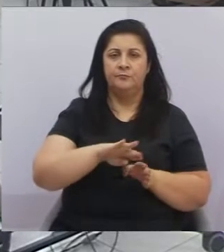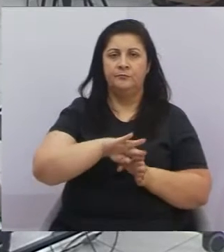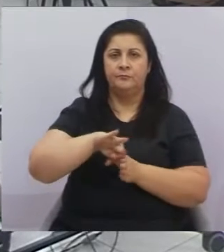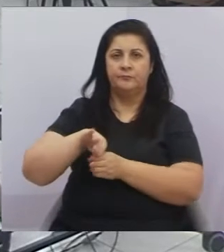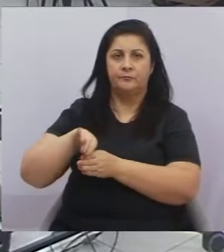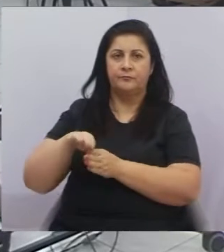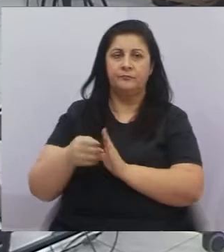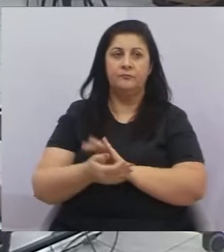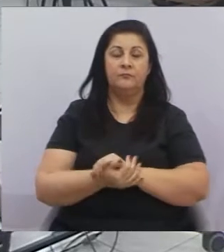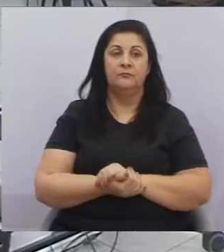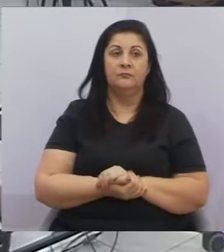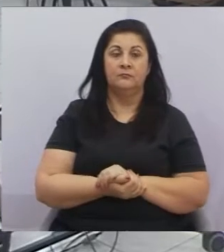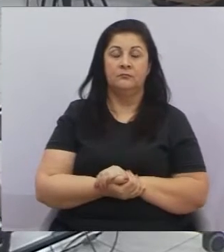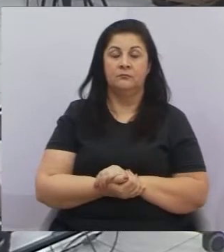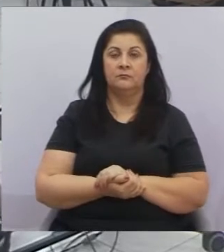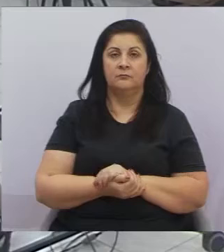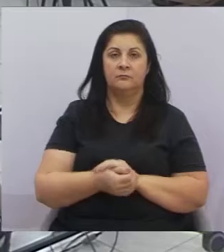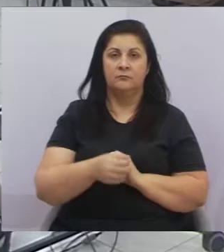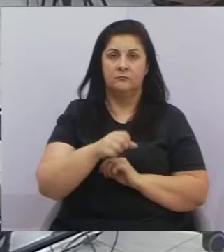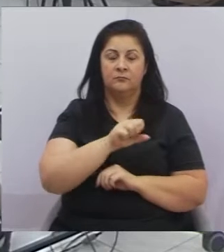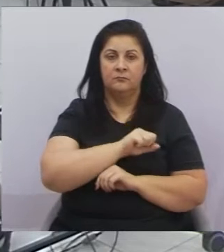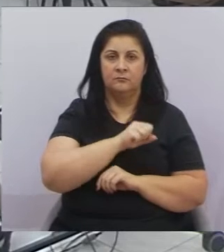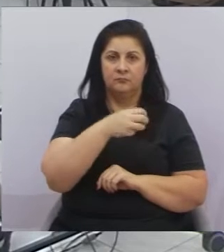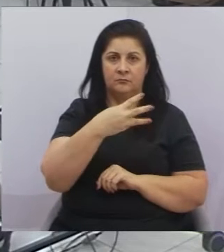requerimento. Requerimento